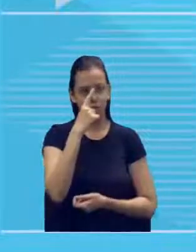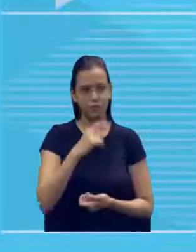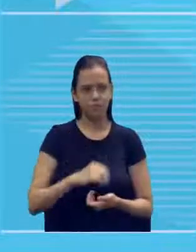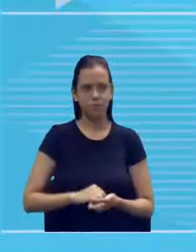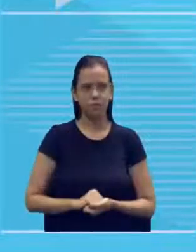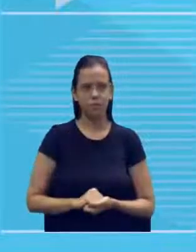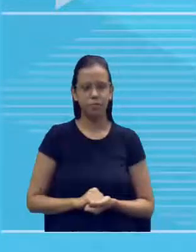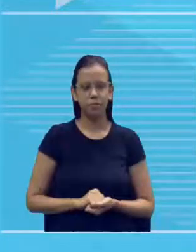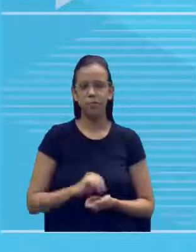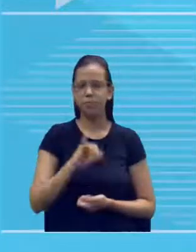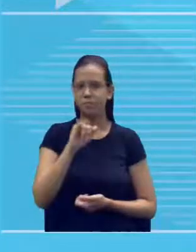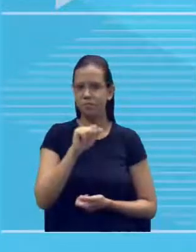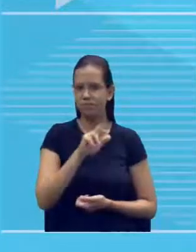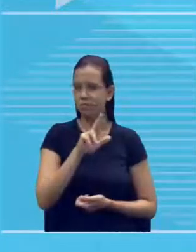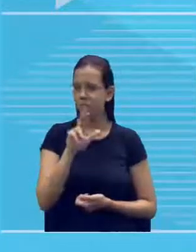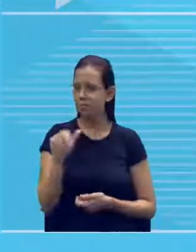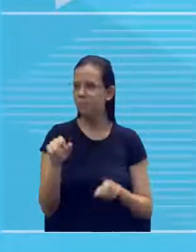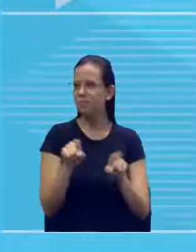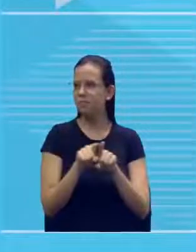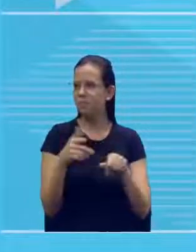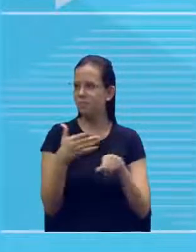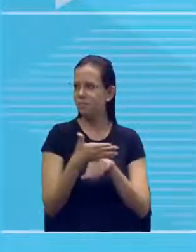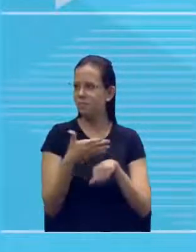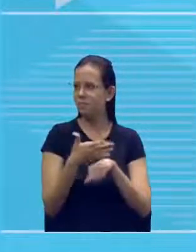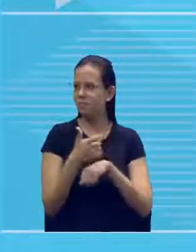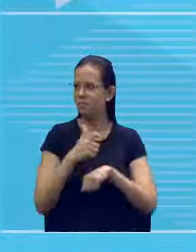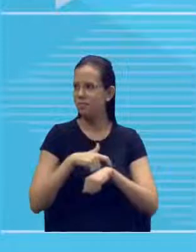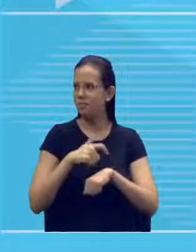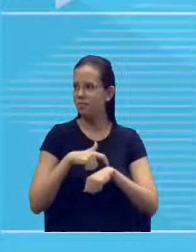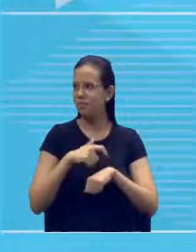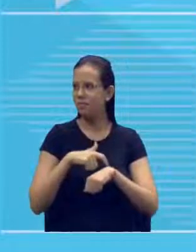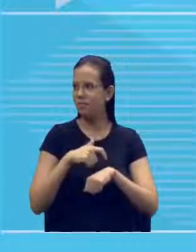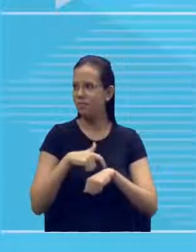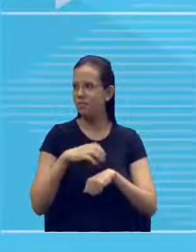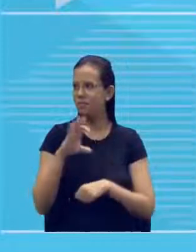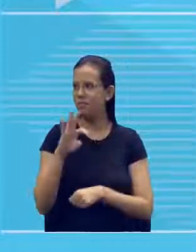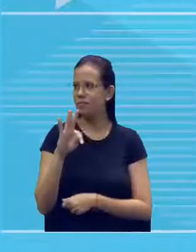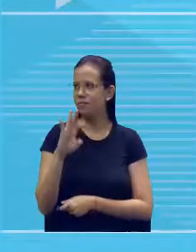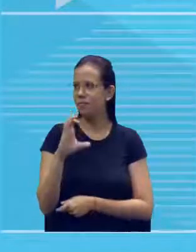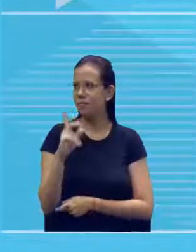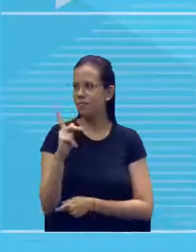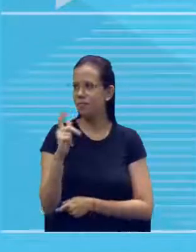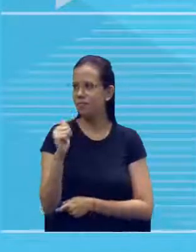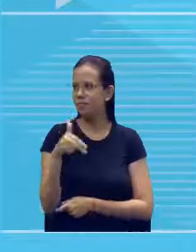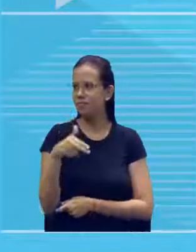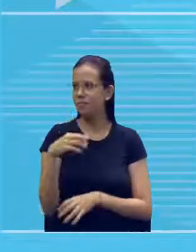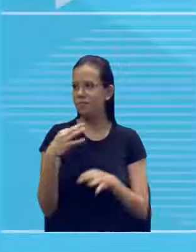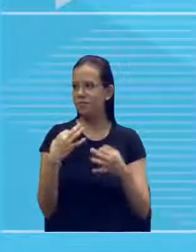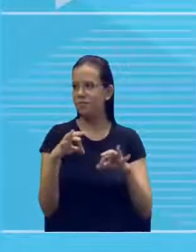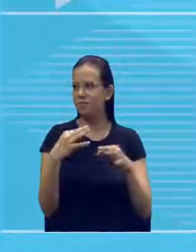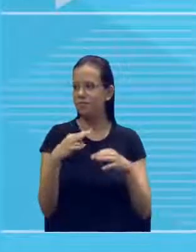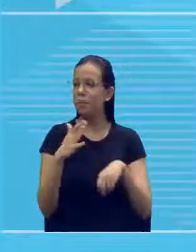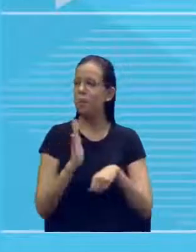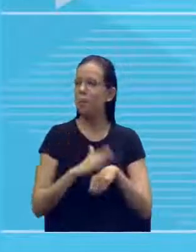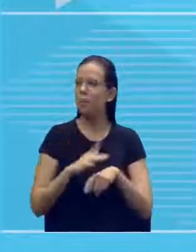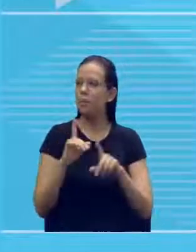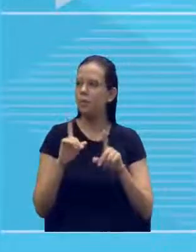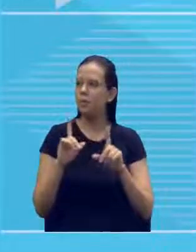A Yara deve também ter participado desse momento de El Chan, não foi, Yara? Gera samba. O que